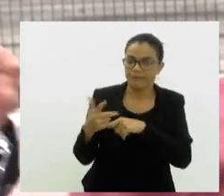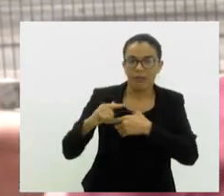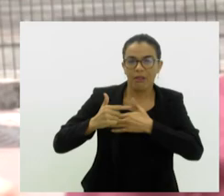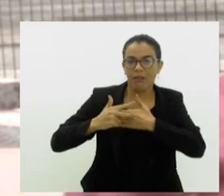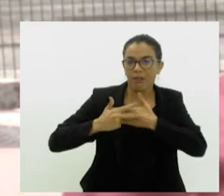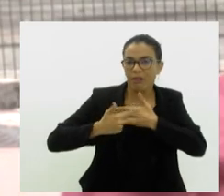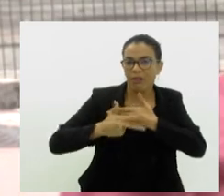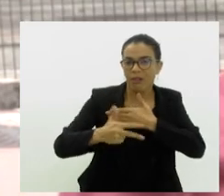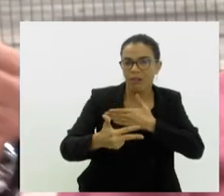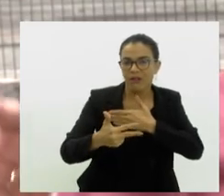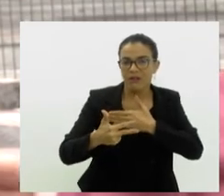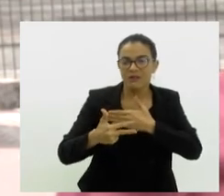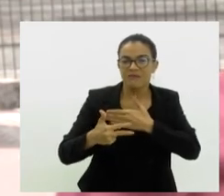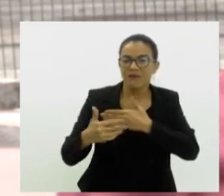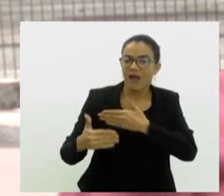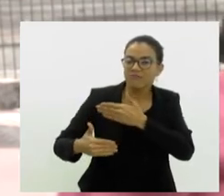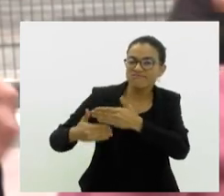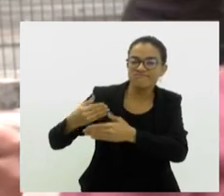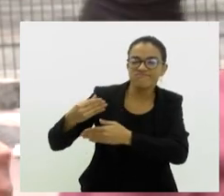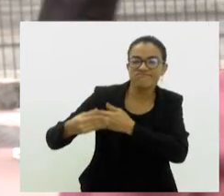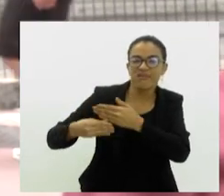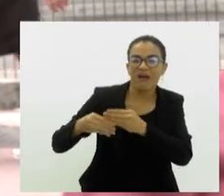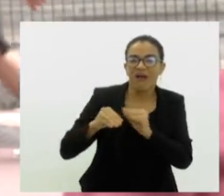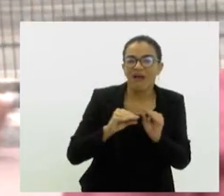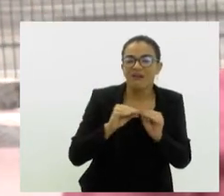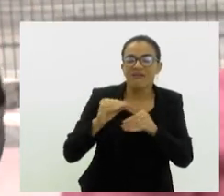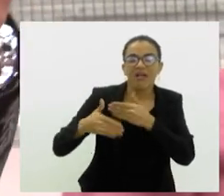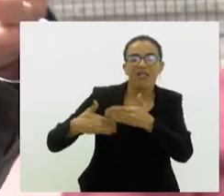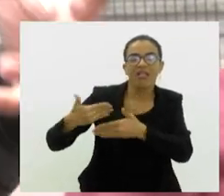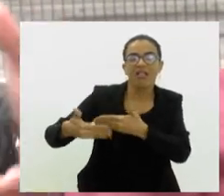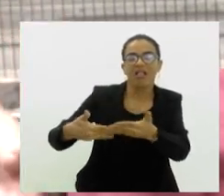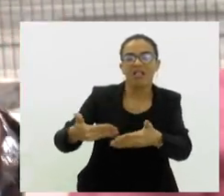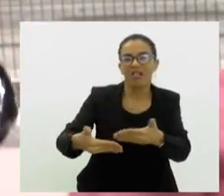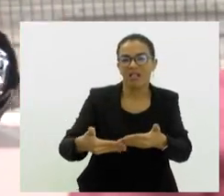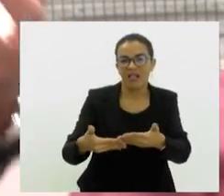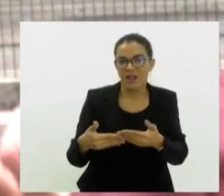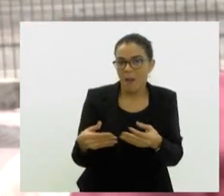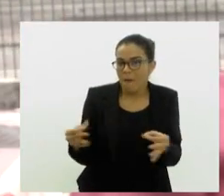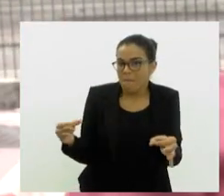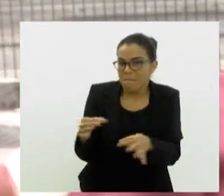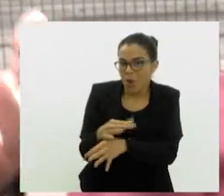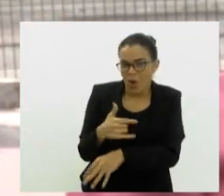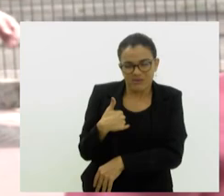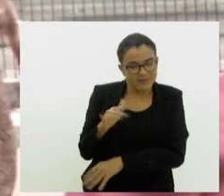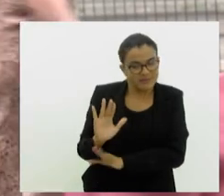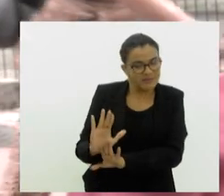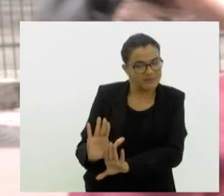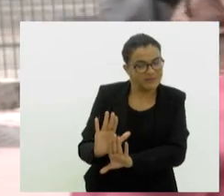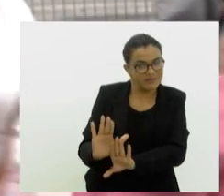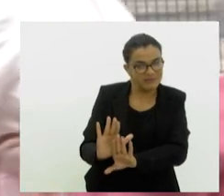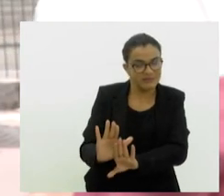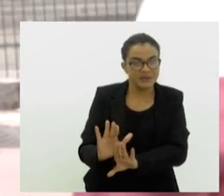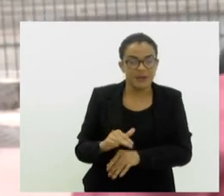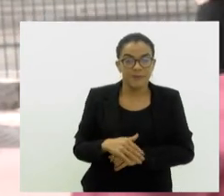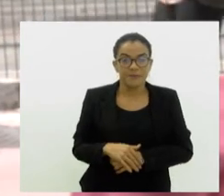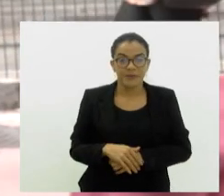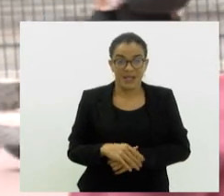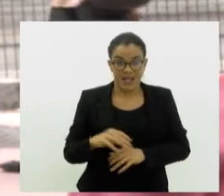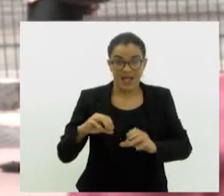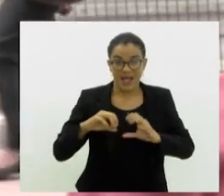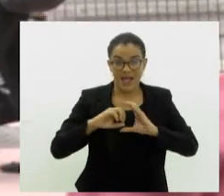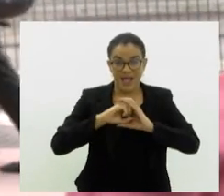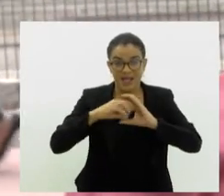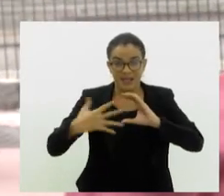tornamos procrastinadores, porque a gente vai adiando, porque a gente tem a sensação de que nunca está pronto para fazer. A síndrome do impostor